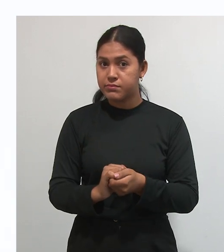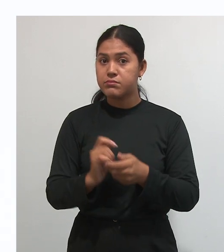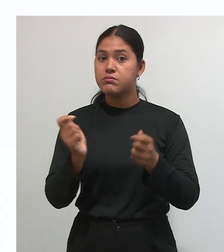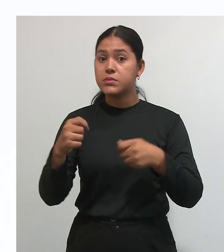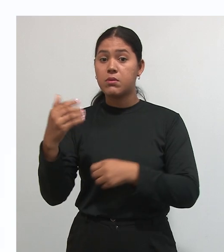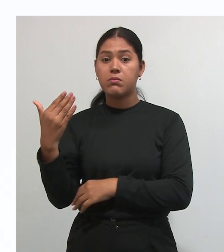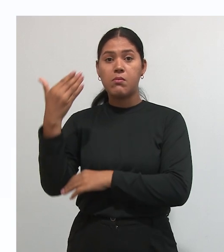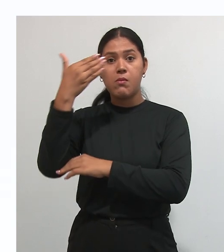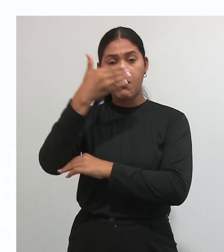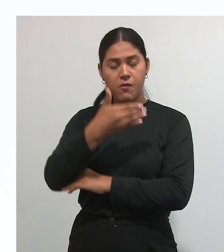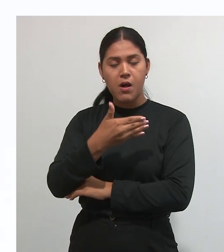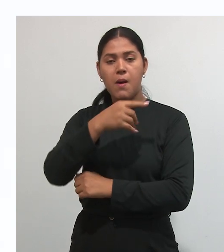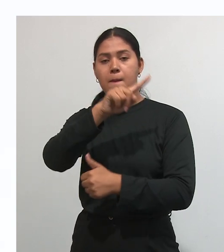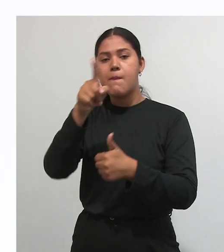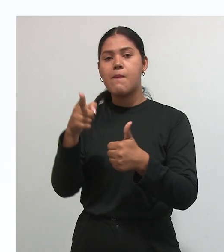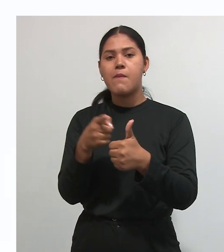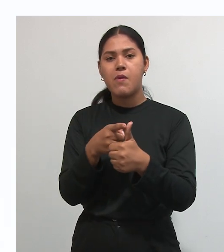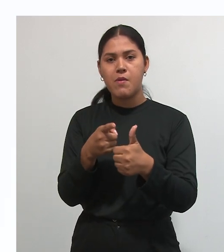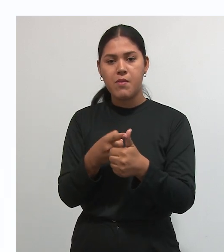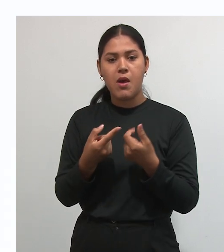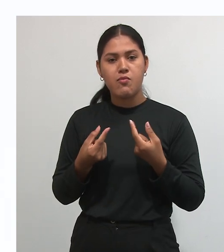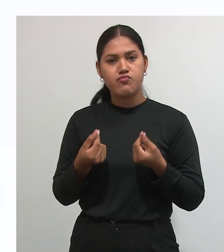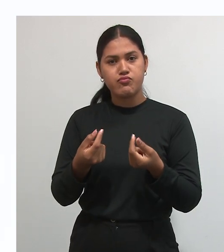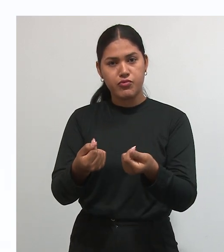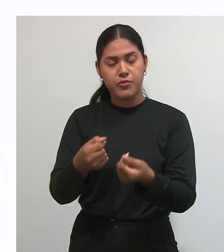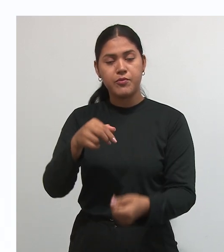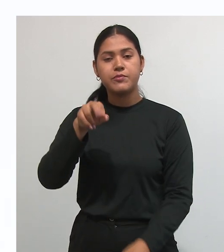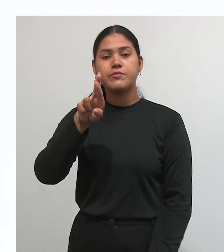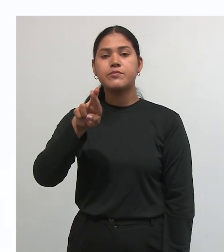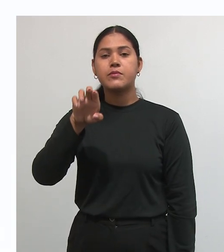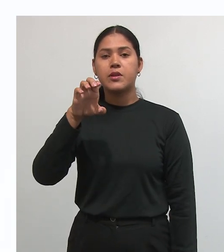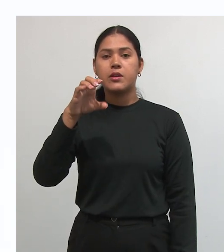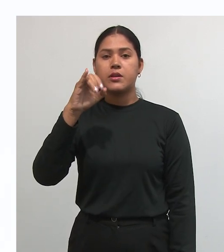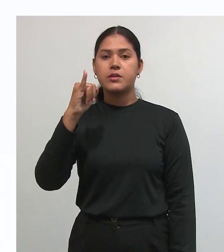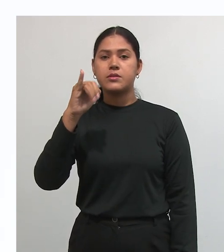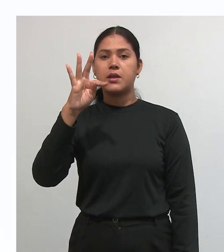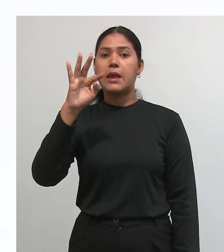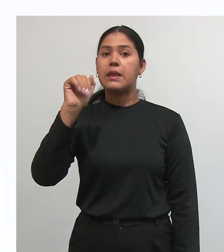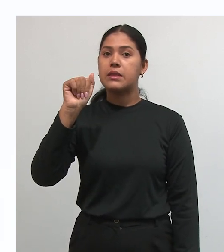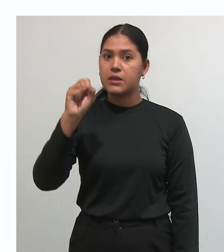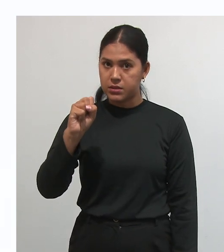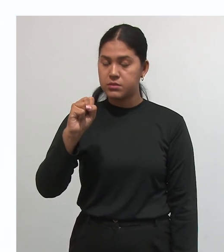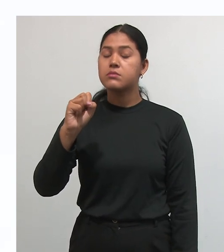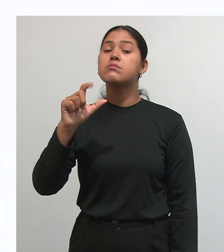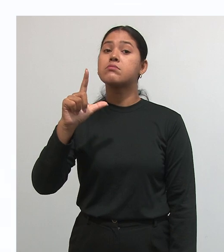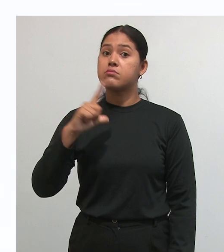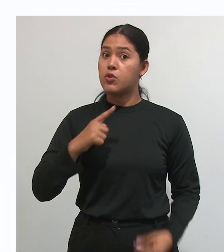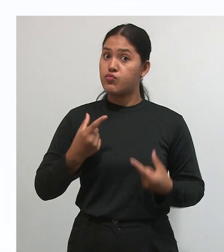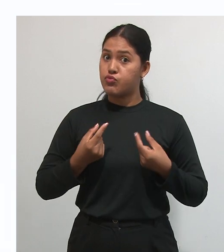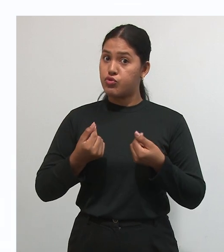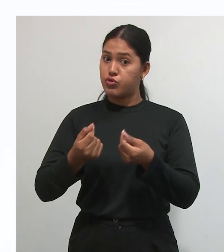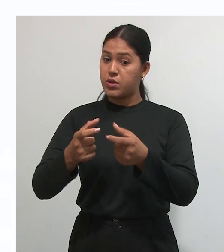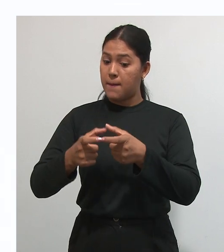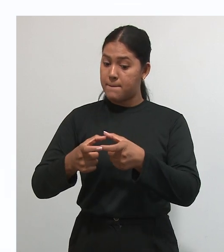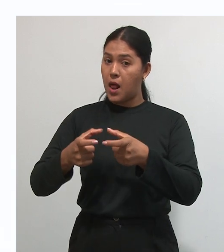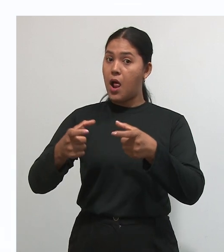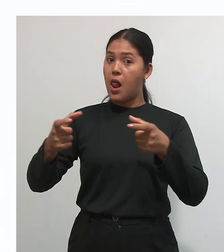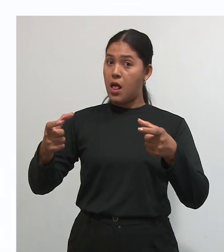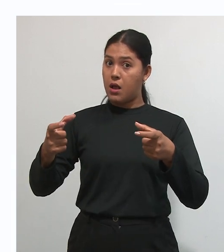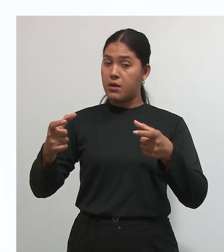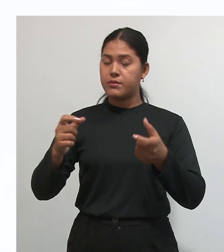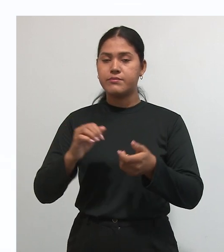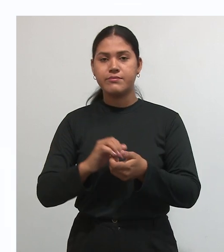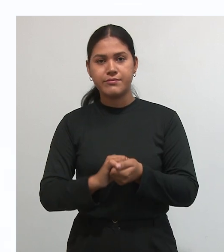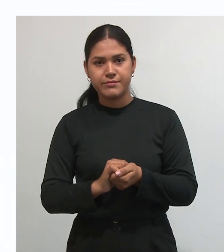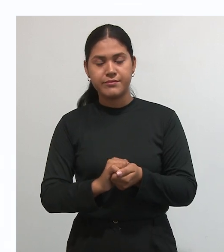Deve demonstrar o quê? A receita. No caso, a receita, eles são correspondentes aqui às variações patrimoniais aumentativas. A